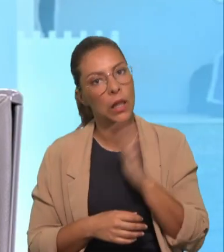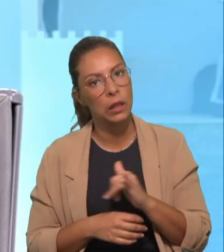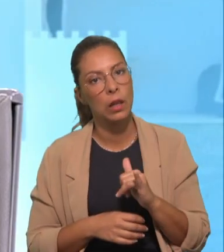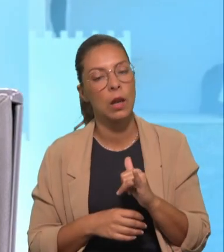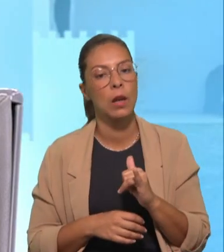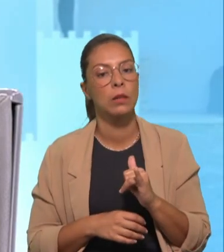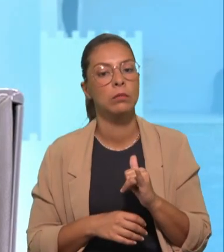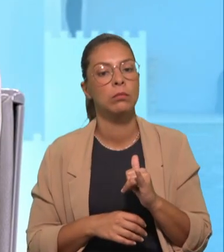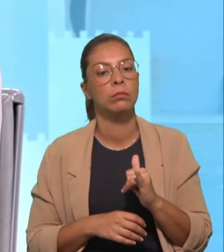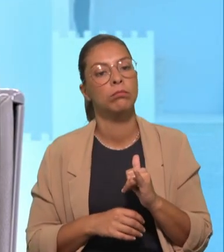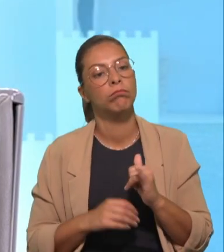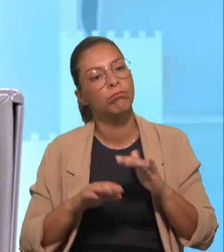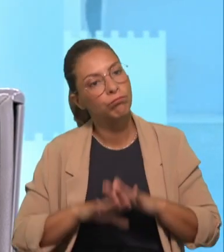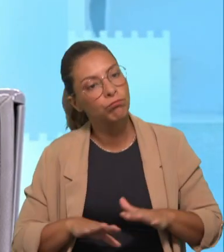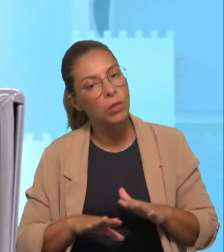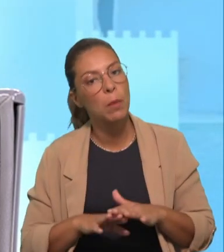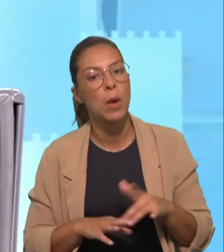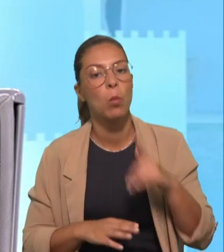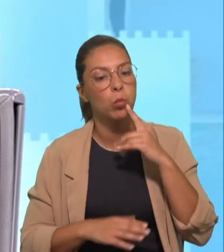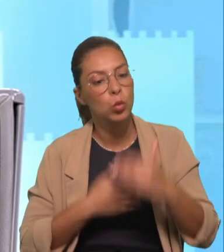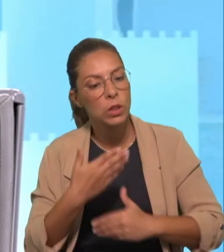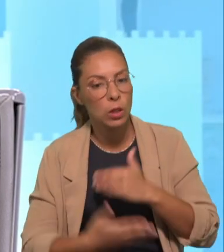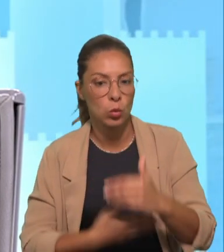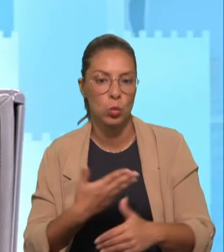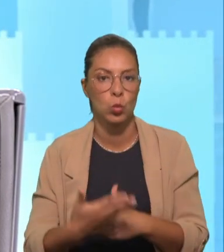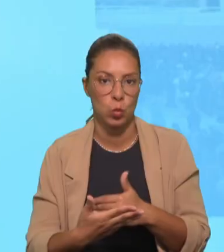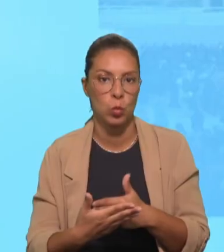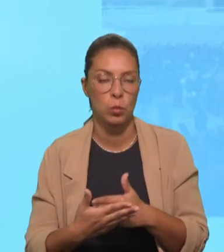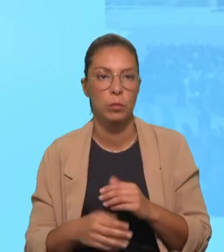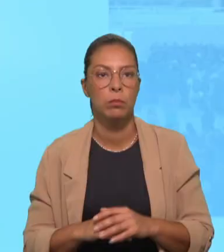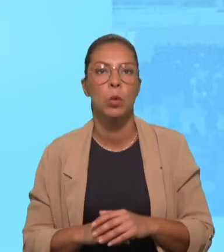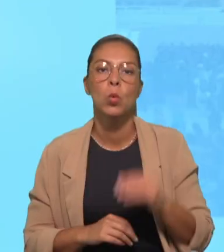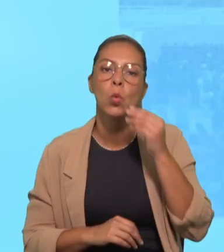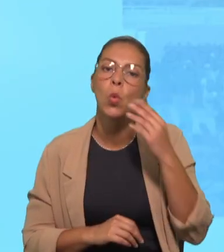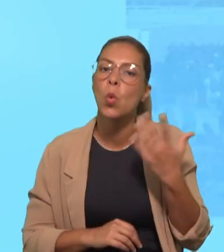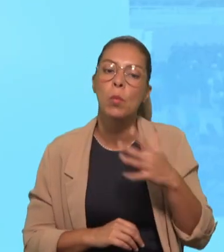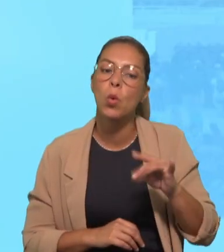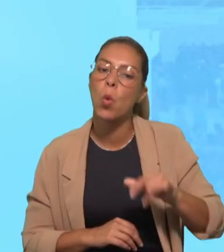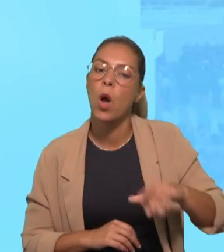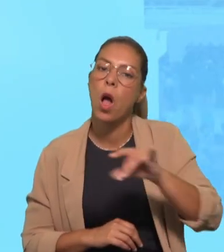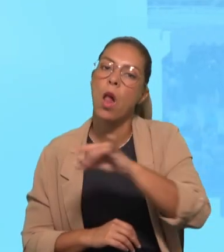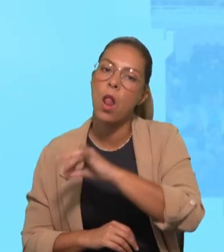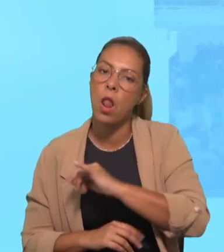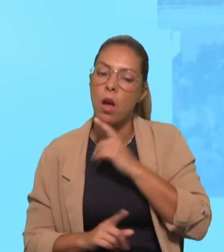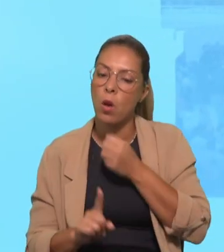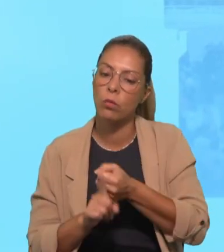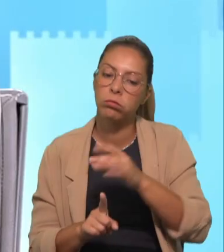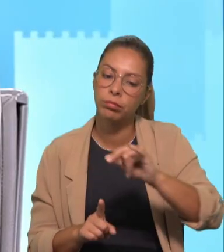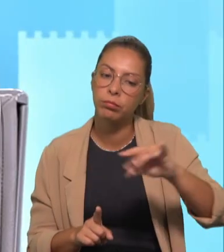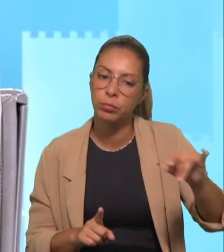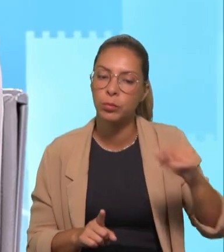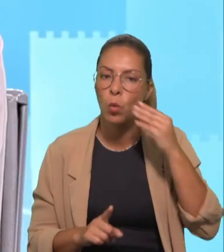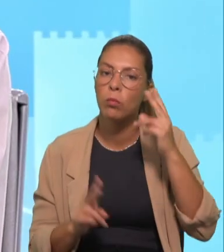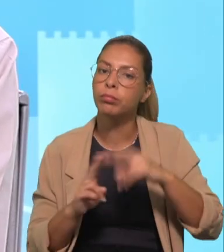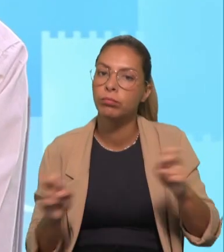Uhum. E, portanto, é todo um processo preparatório. Como é que são identificados estes locais onde fazem as semanas missionárias?